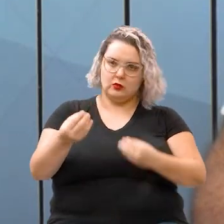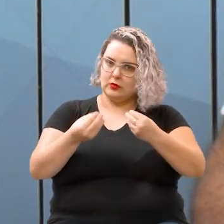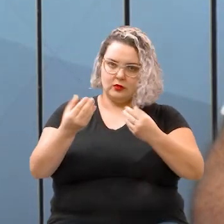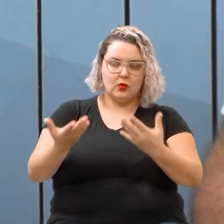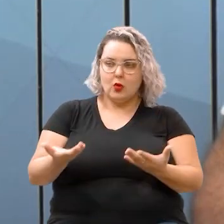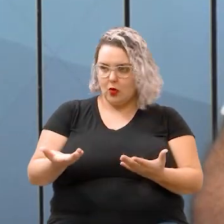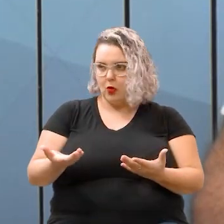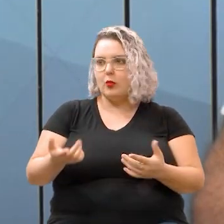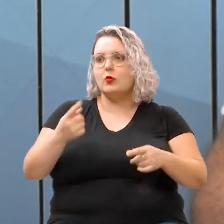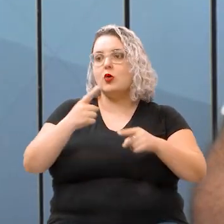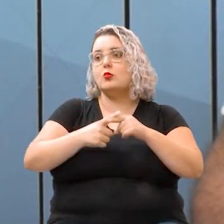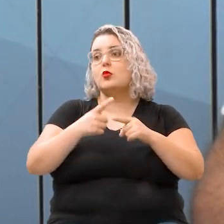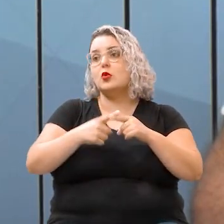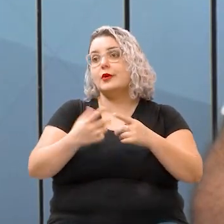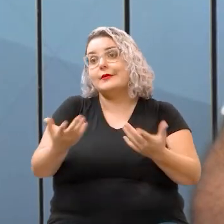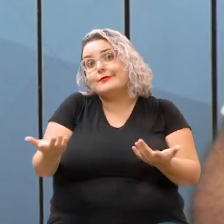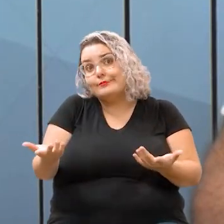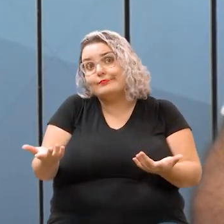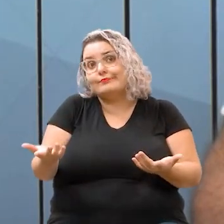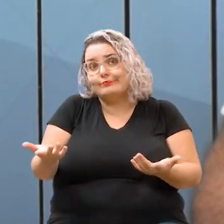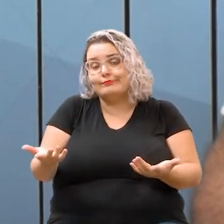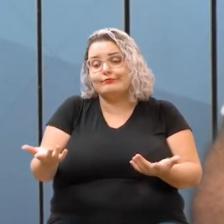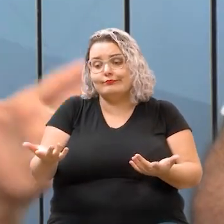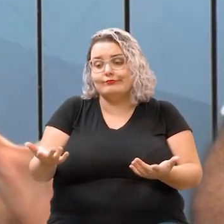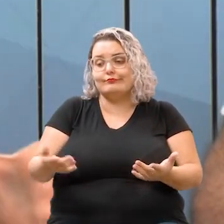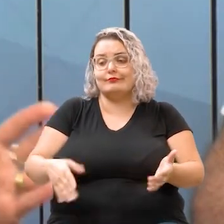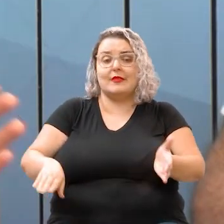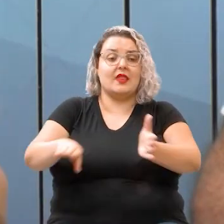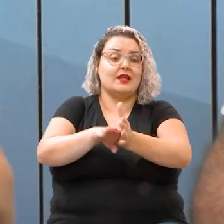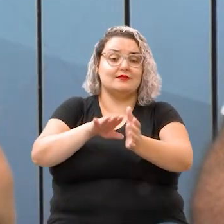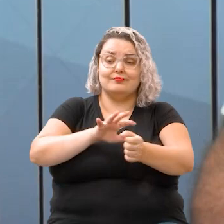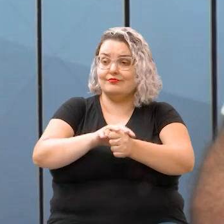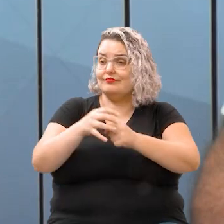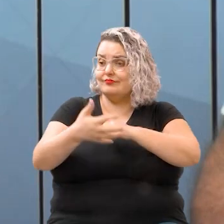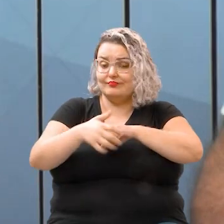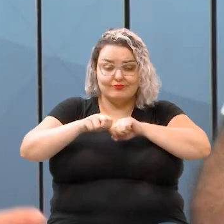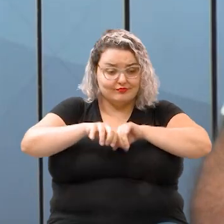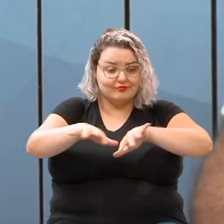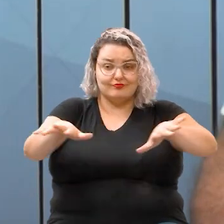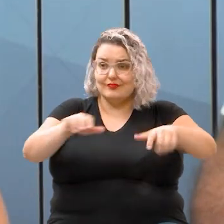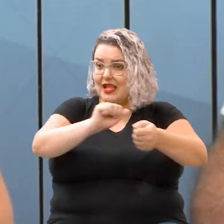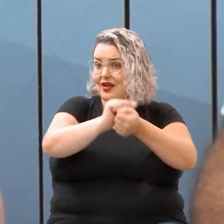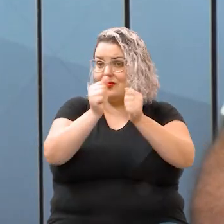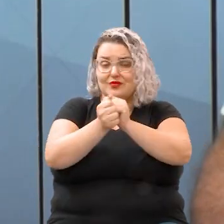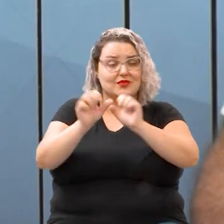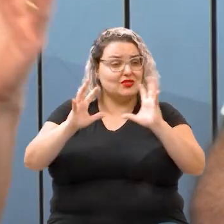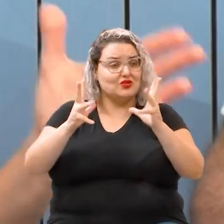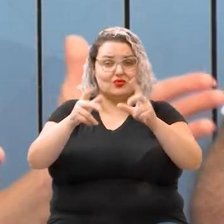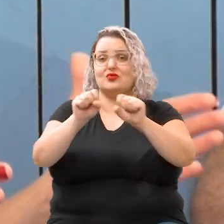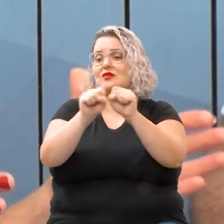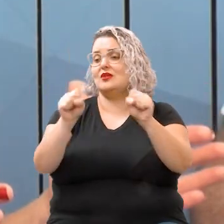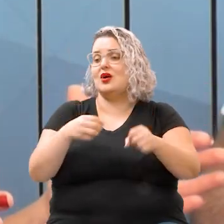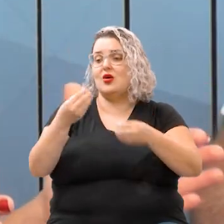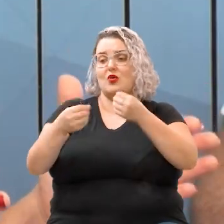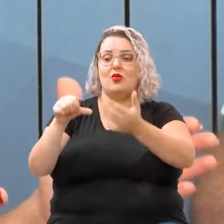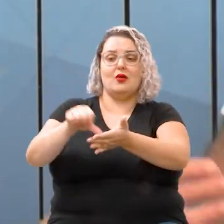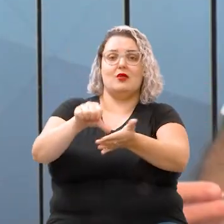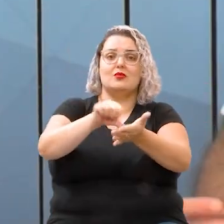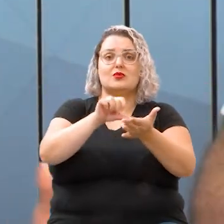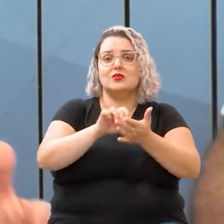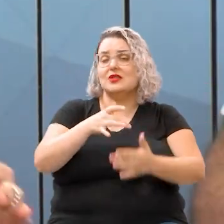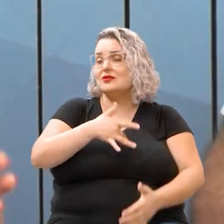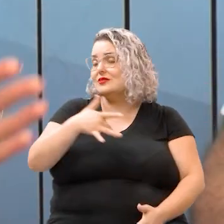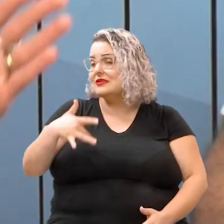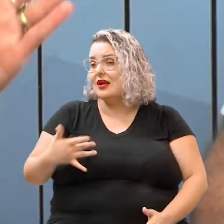como mesmo, porque foi aquilo, né? Chegou a pandemia, a reorganização do sistema, como que o centro de saúde ia